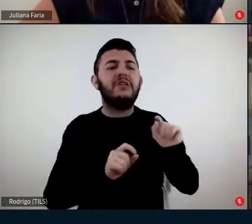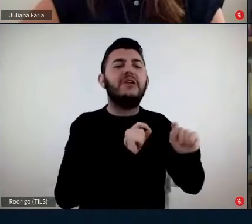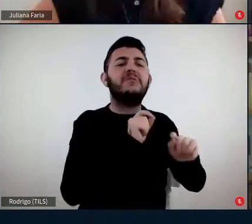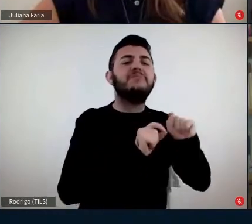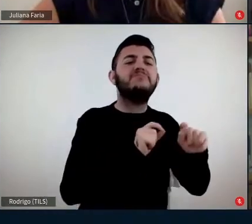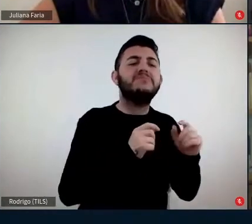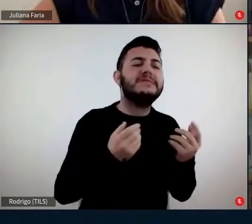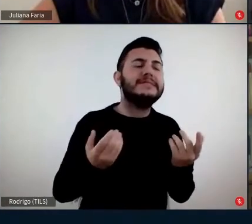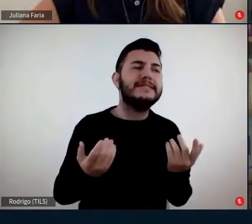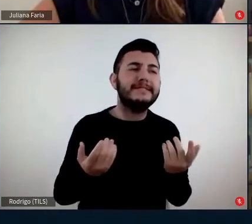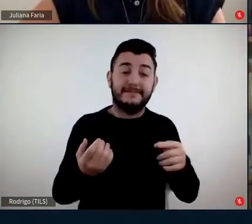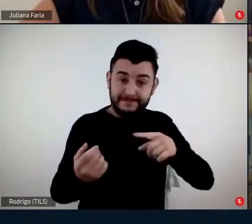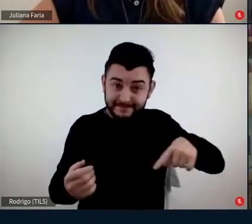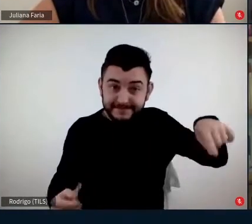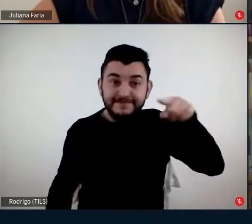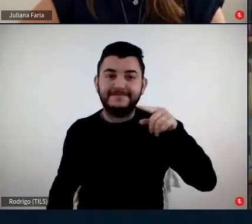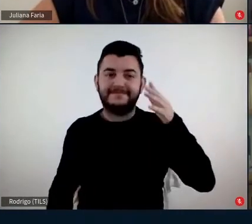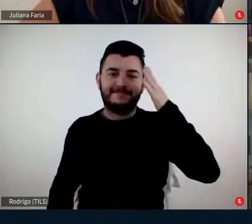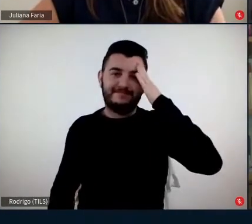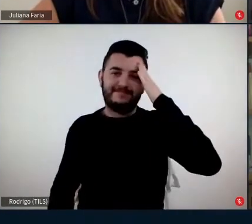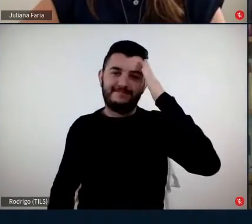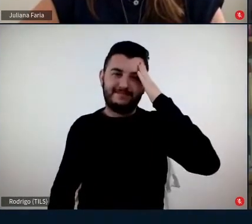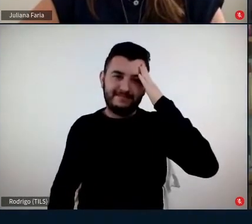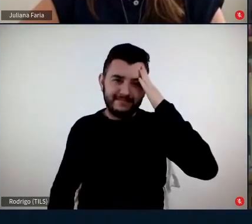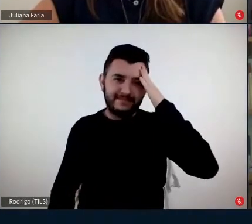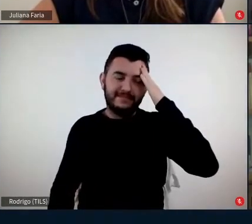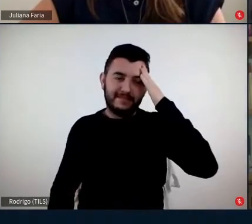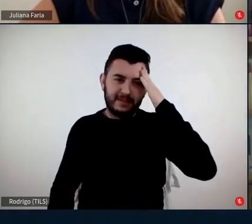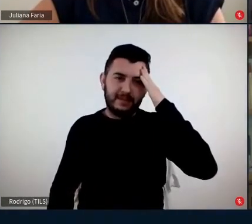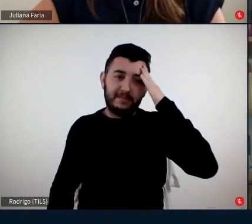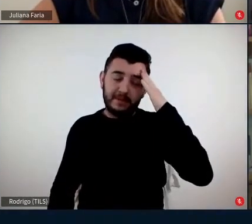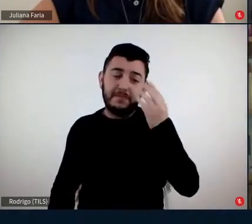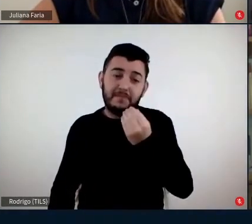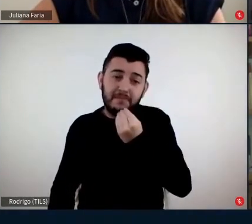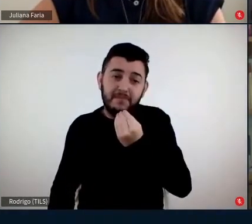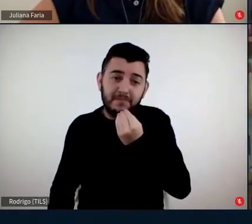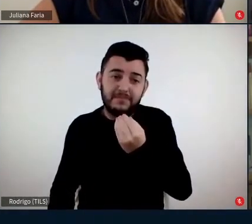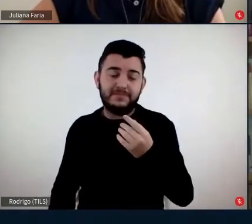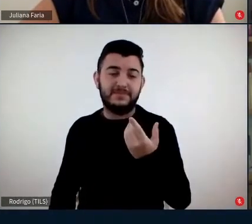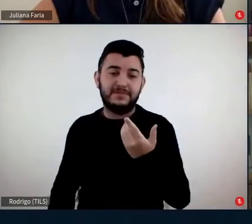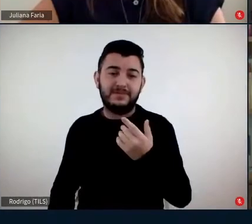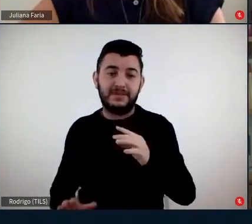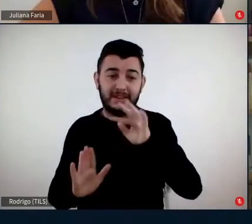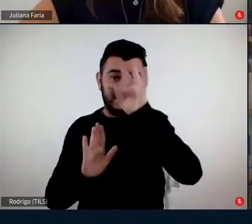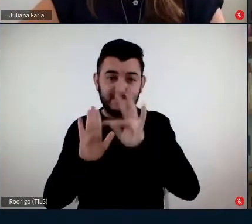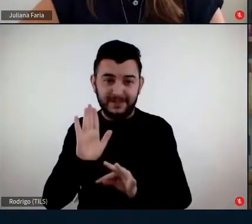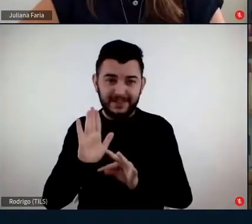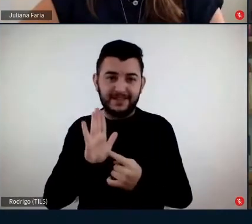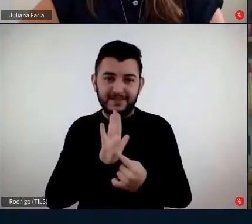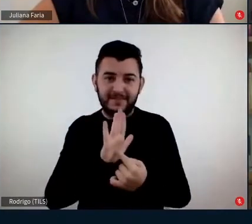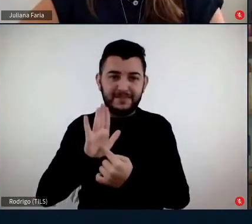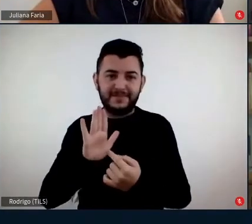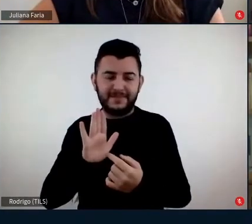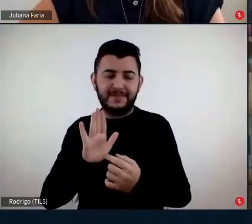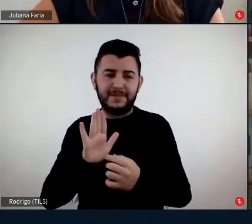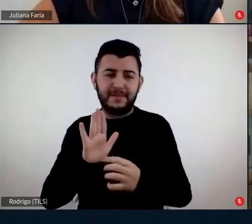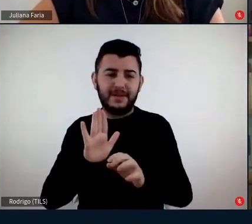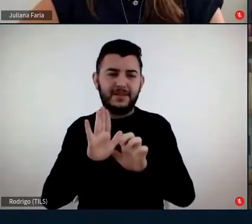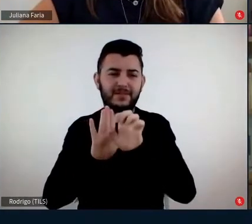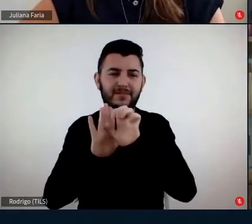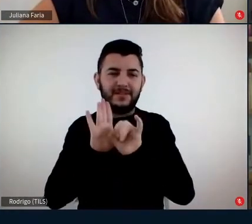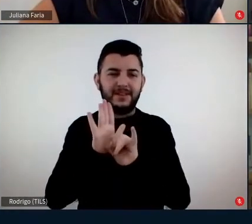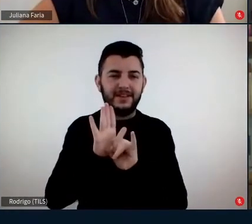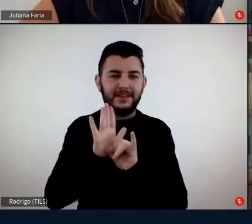hoje fica claro que deveríamos ter evidenciado mais no texto, nos editais de